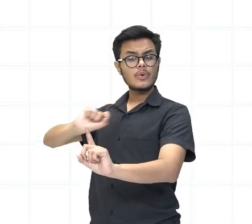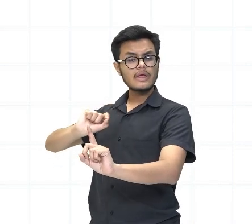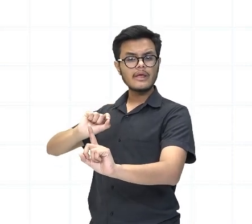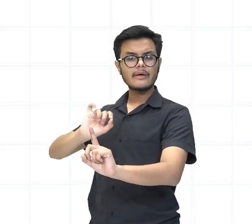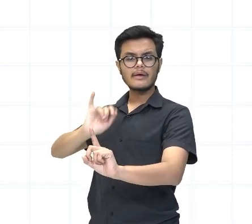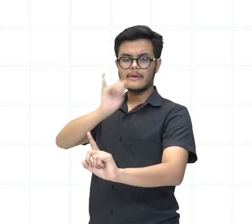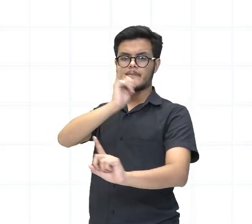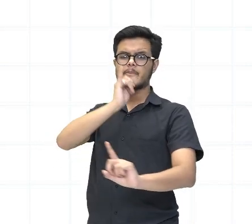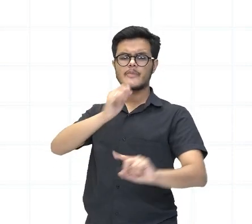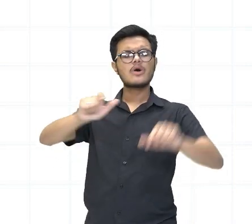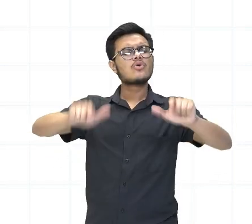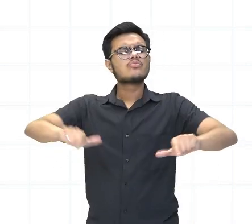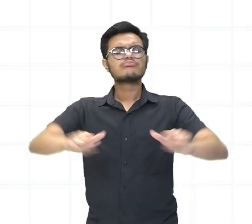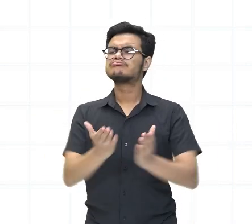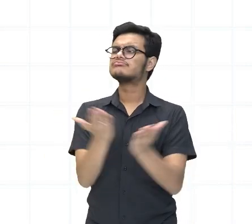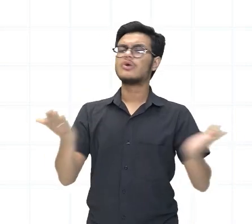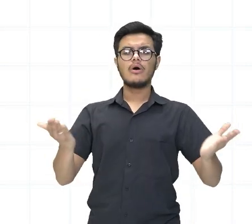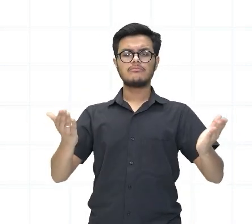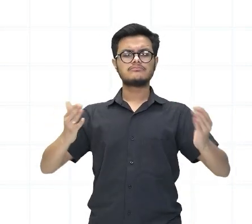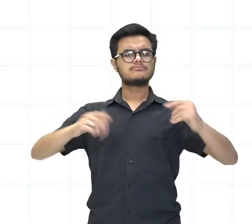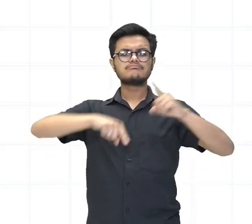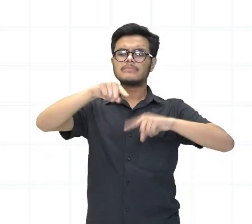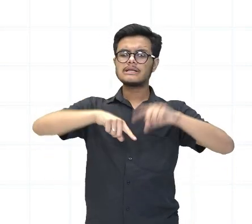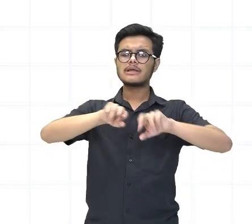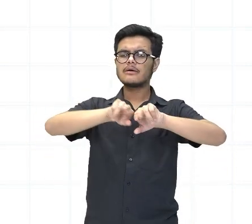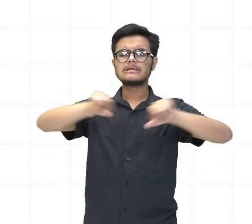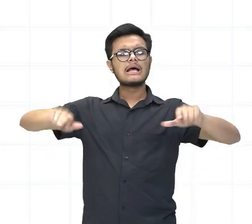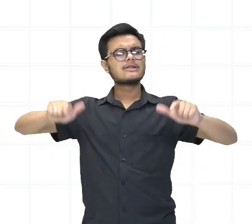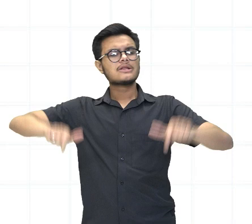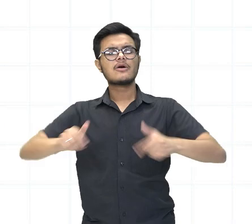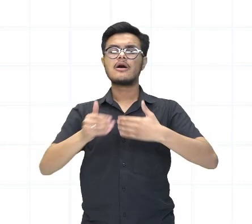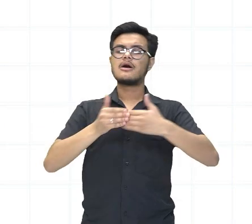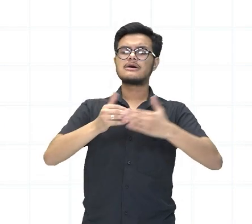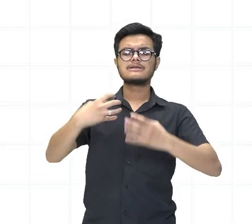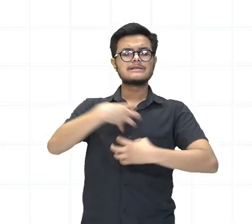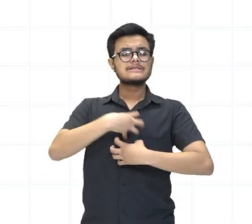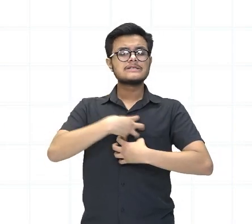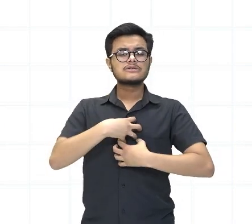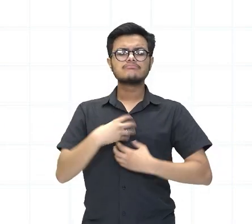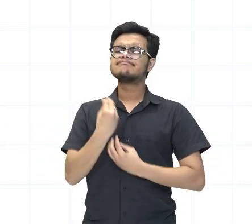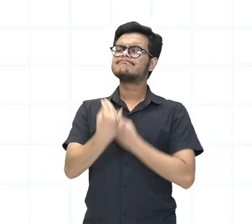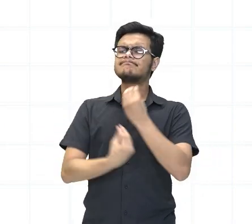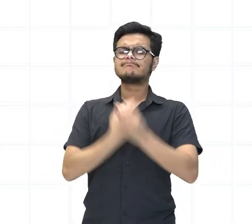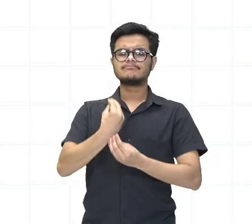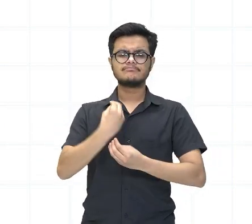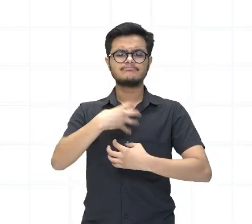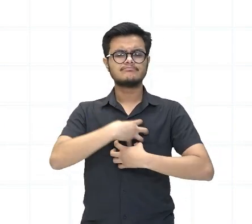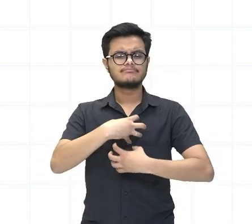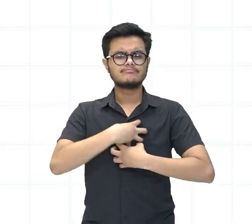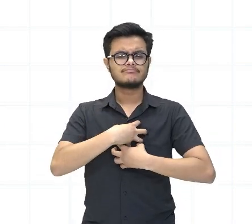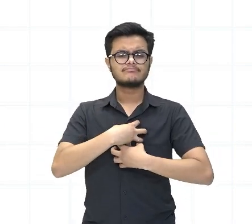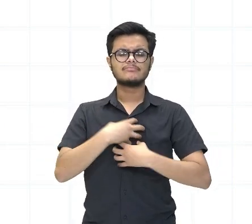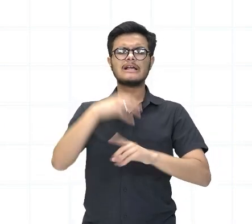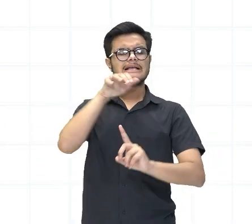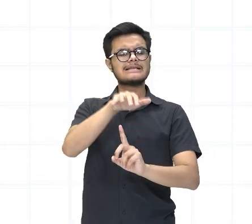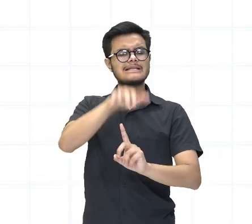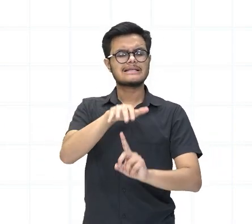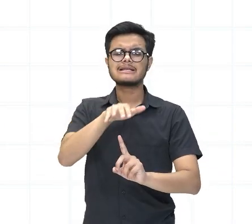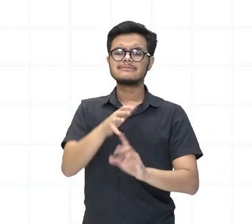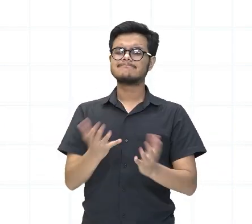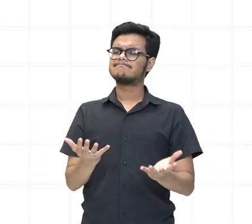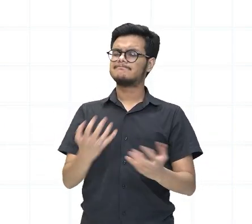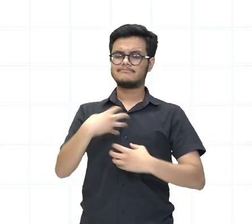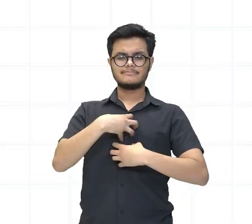como aquele ser está, não é? A maneira como ele se sente, a maneira como ele naquele momento está,